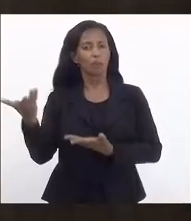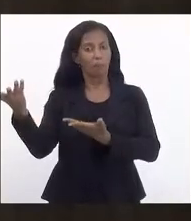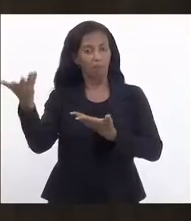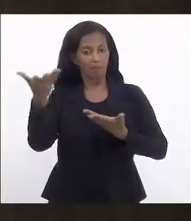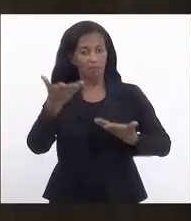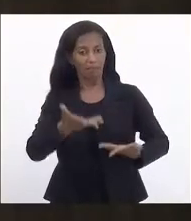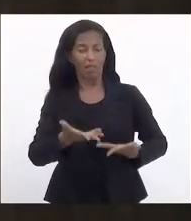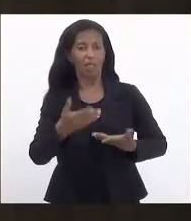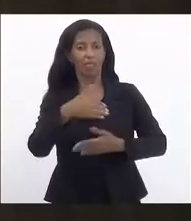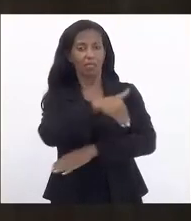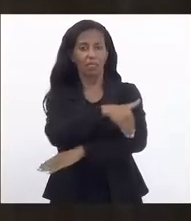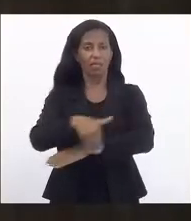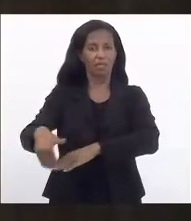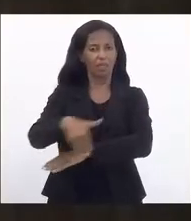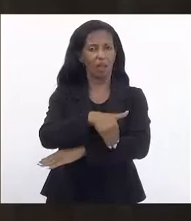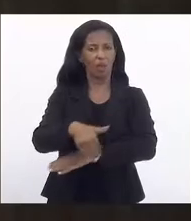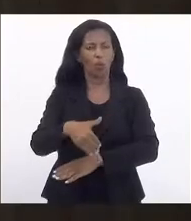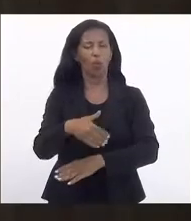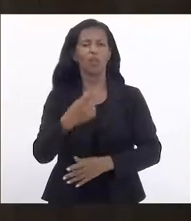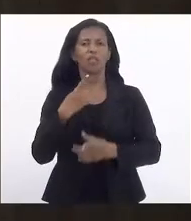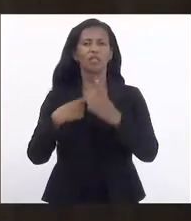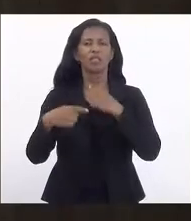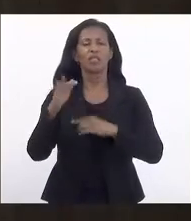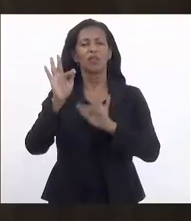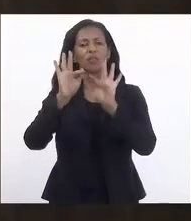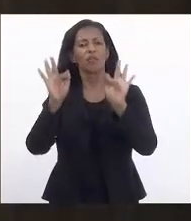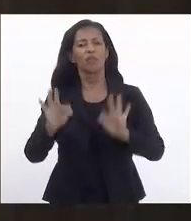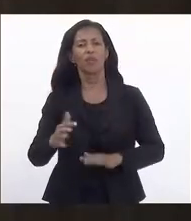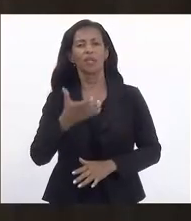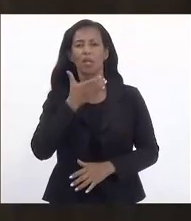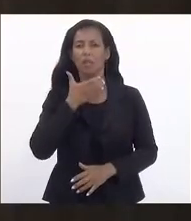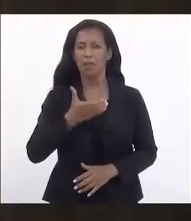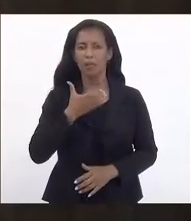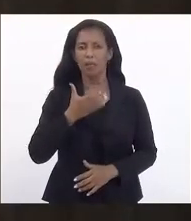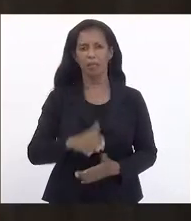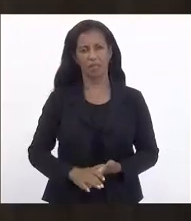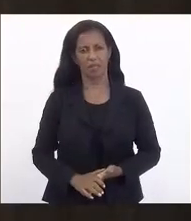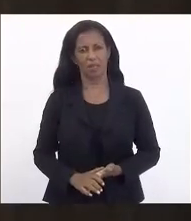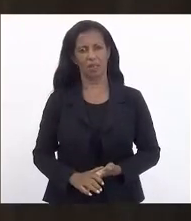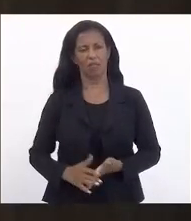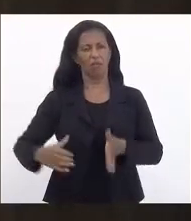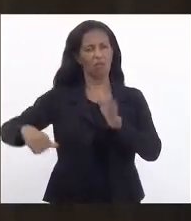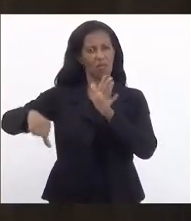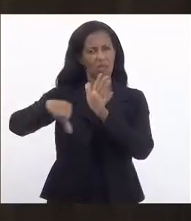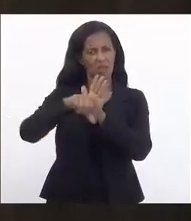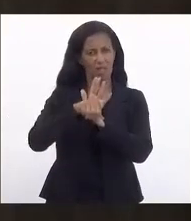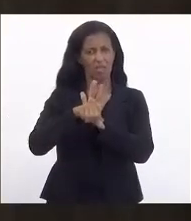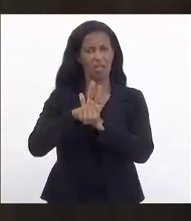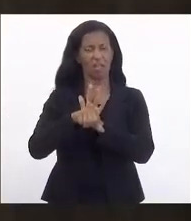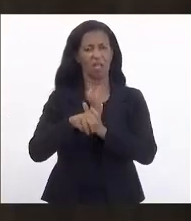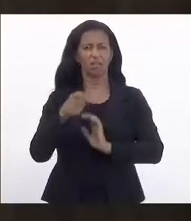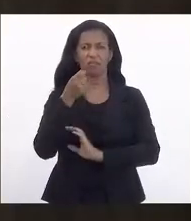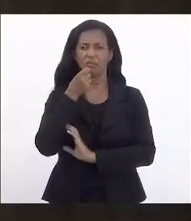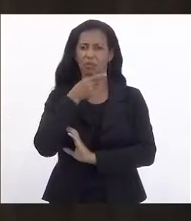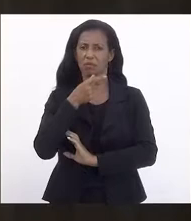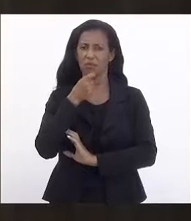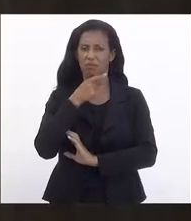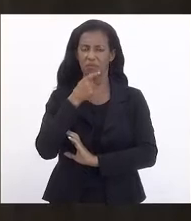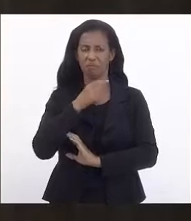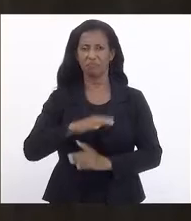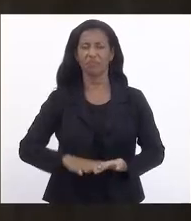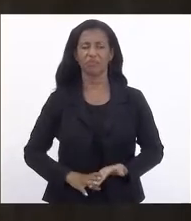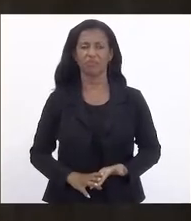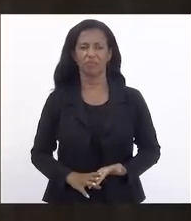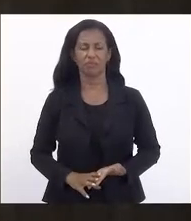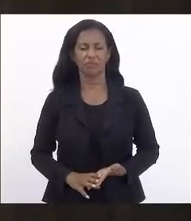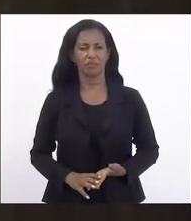daquela rua e desejando o Feliz Natal num misto de ilegalidade ironia e sadismo